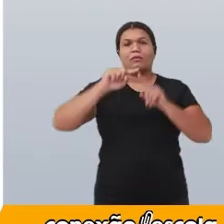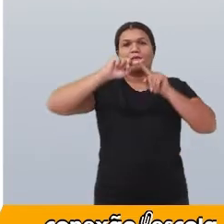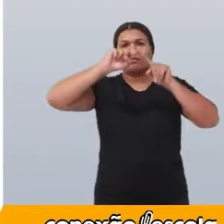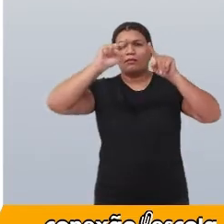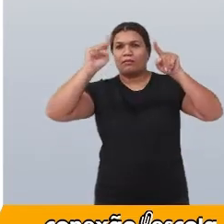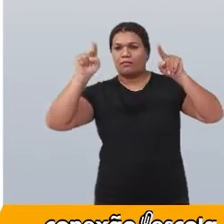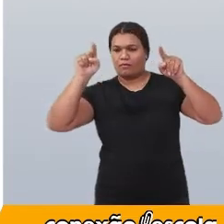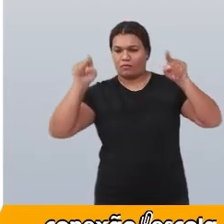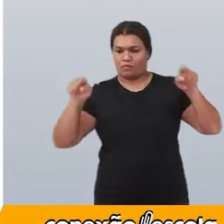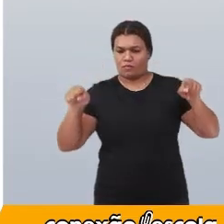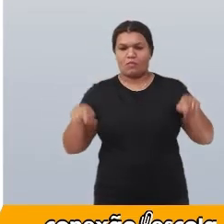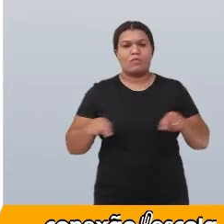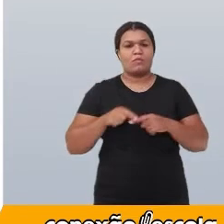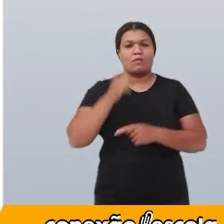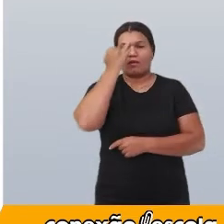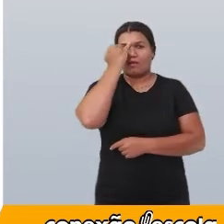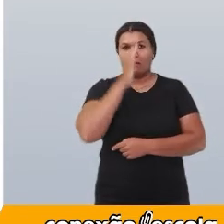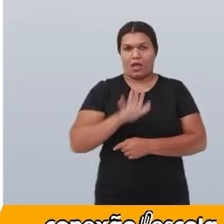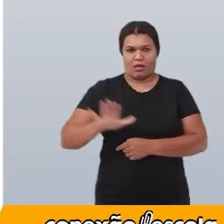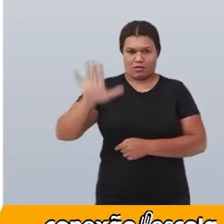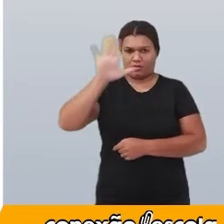figura.